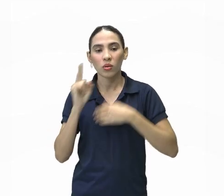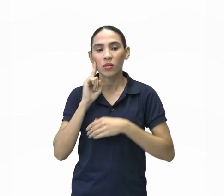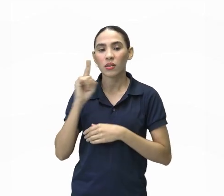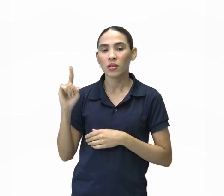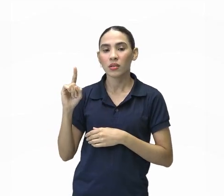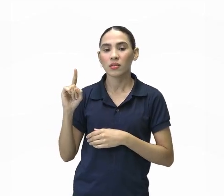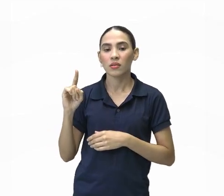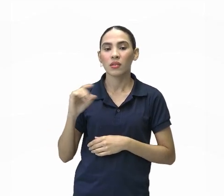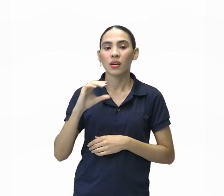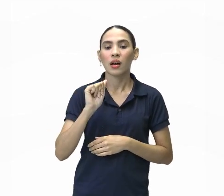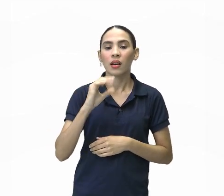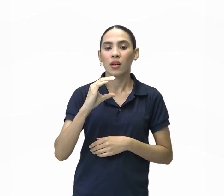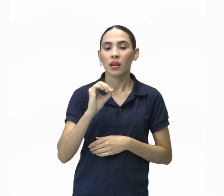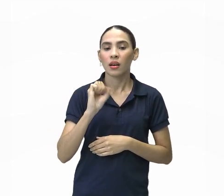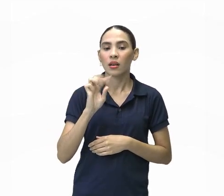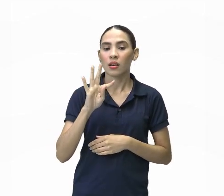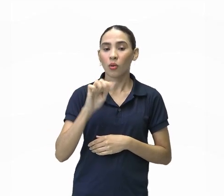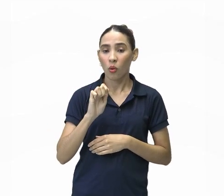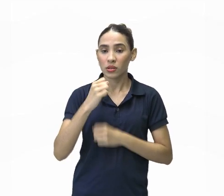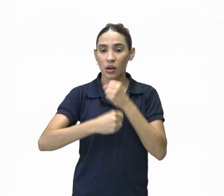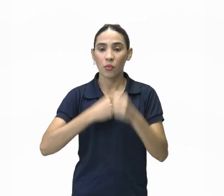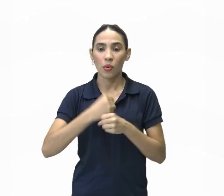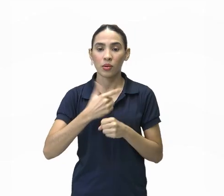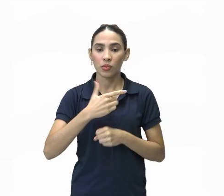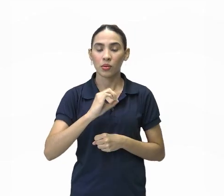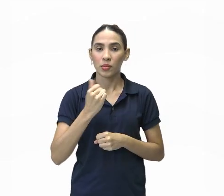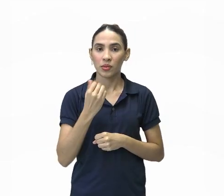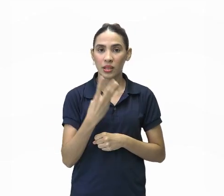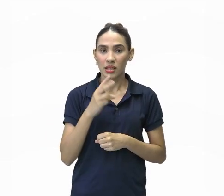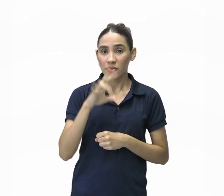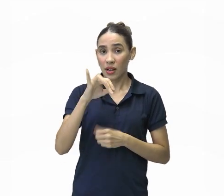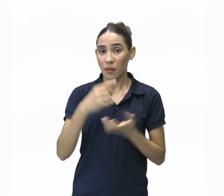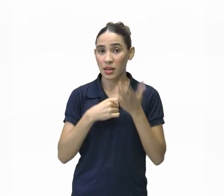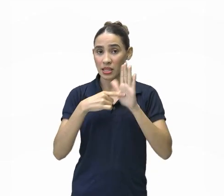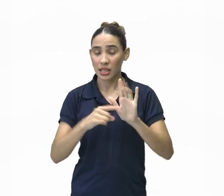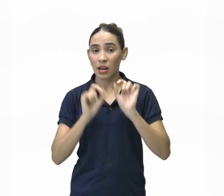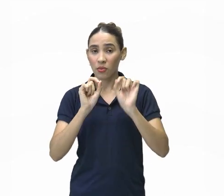Acosta, lá no ano de 2013, trouxe para nós